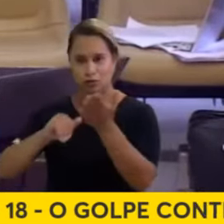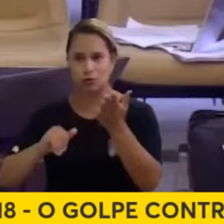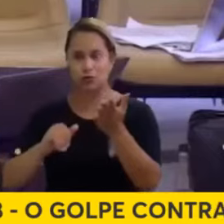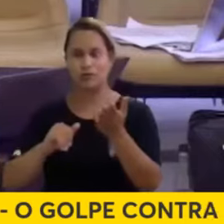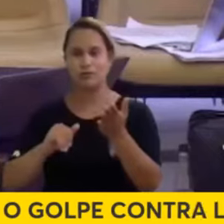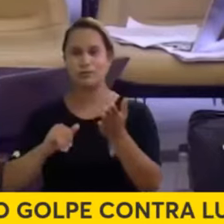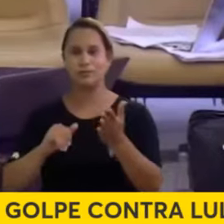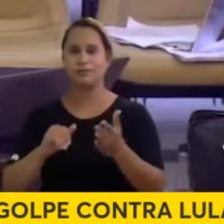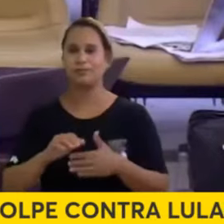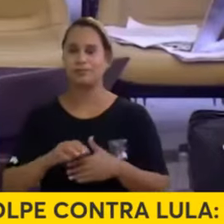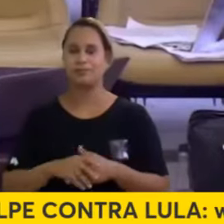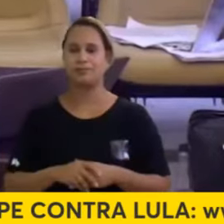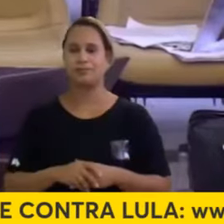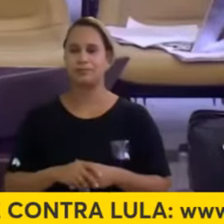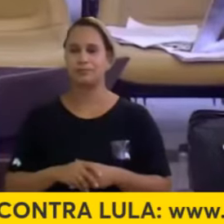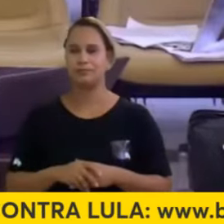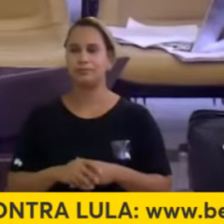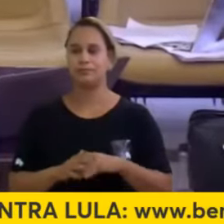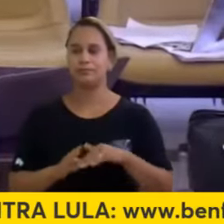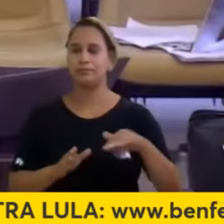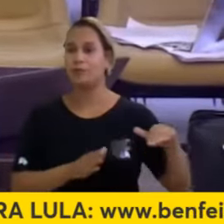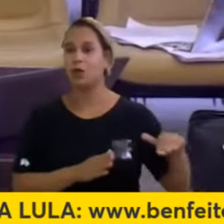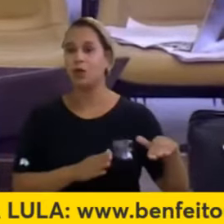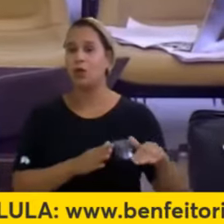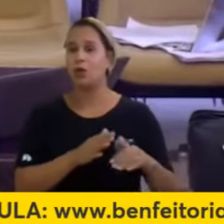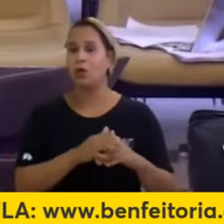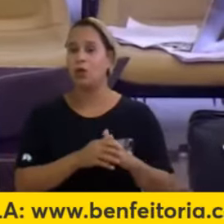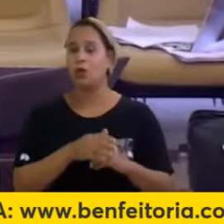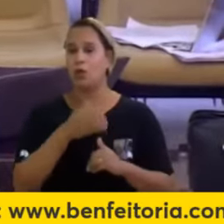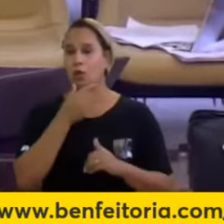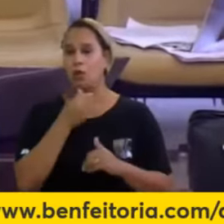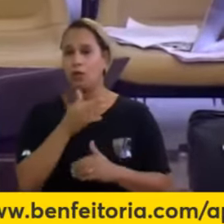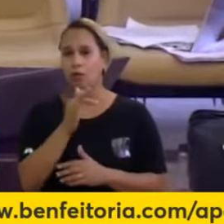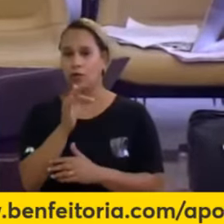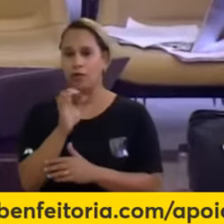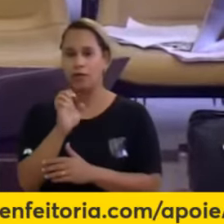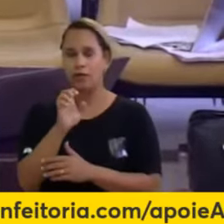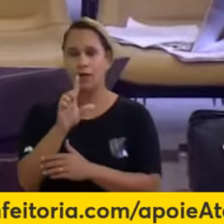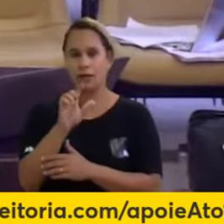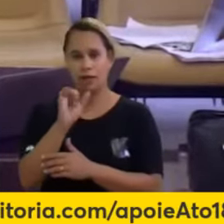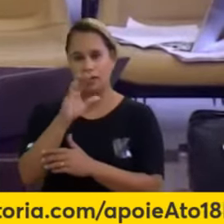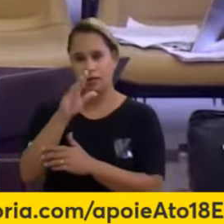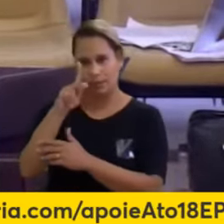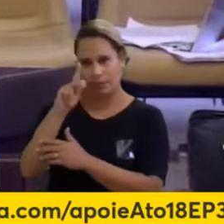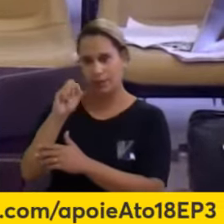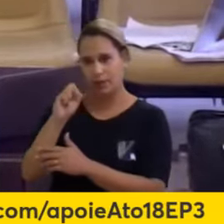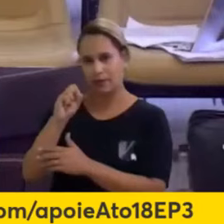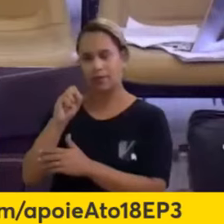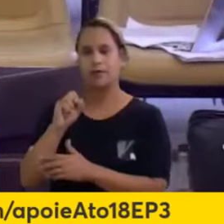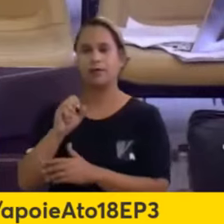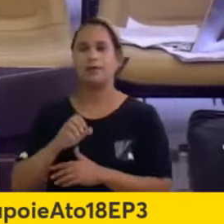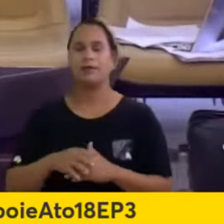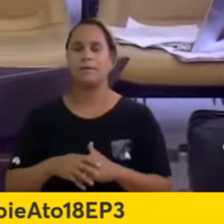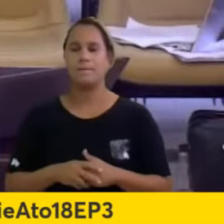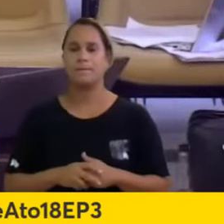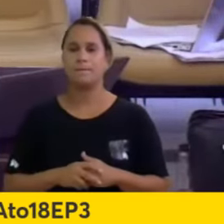Felipe que foi outra tentativa que eles fizeram de rá oo meio de campo para ver se conseguiriam daí tirar uma tese de